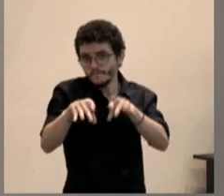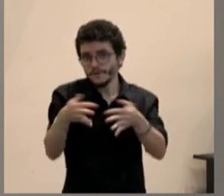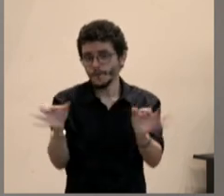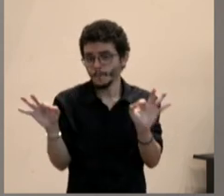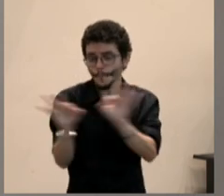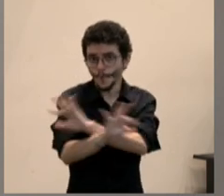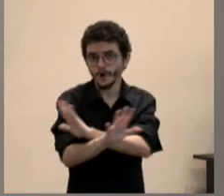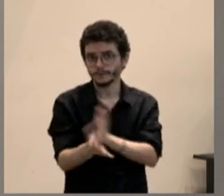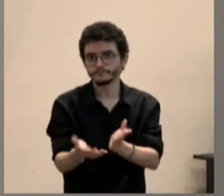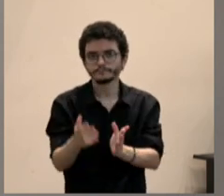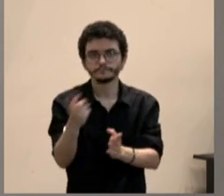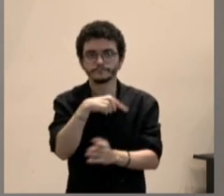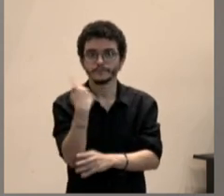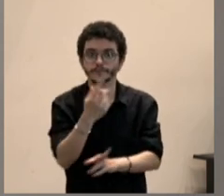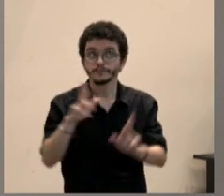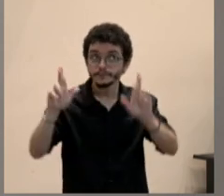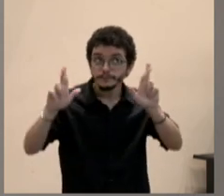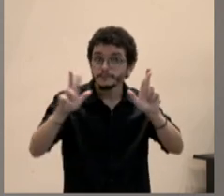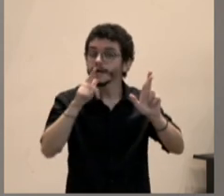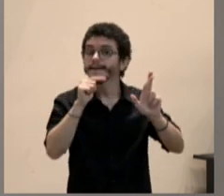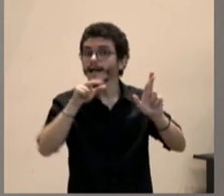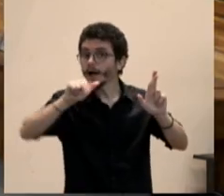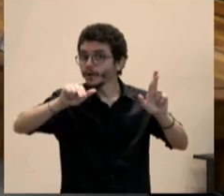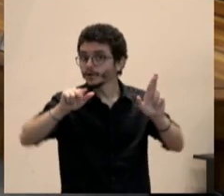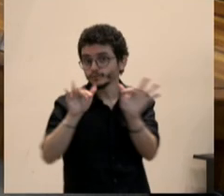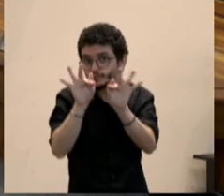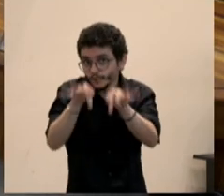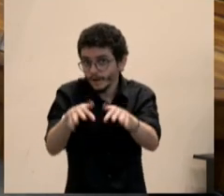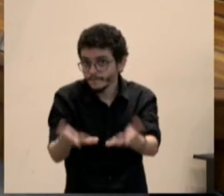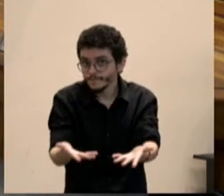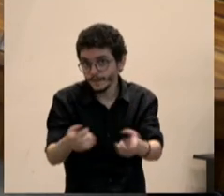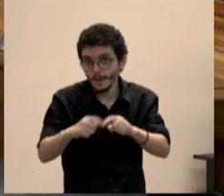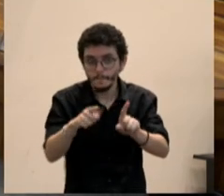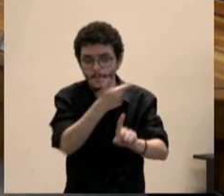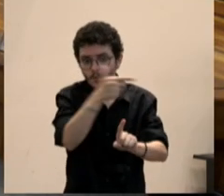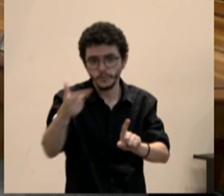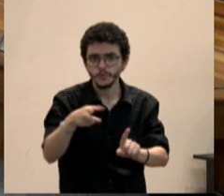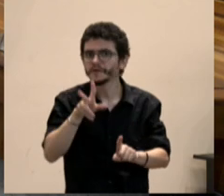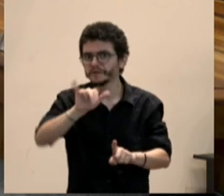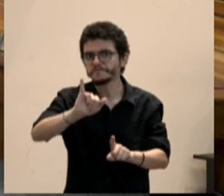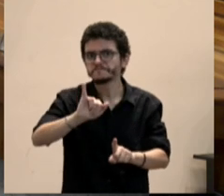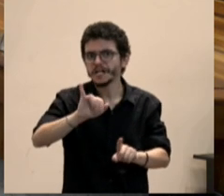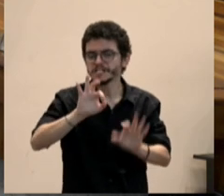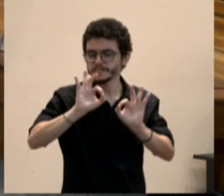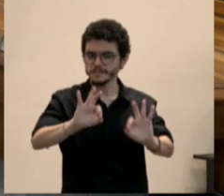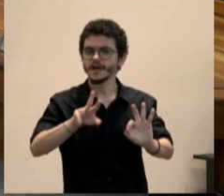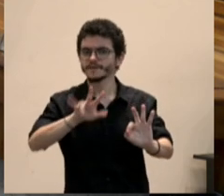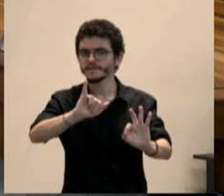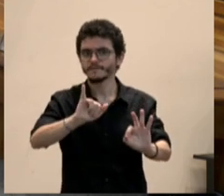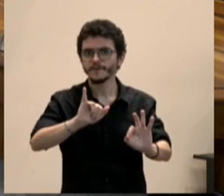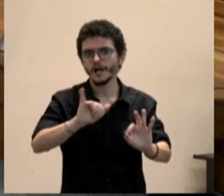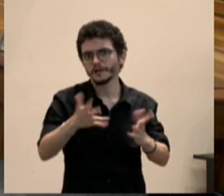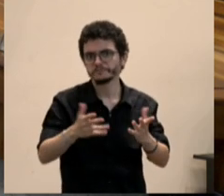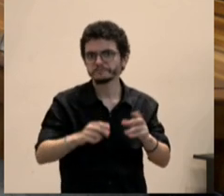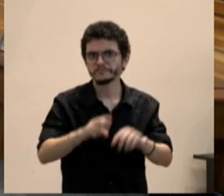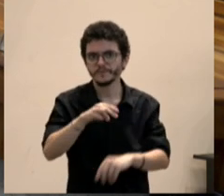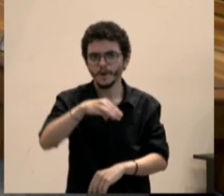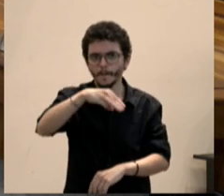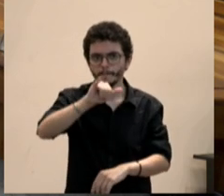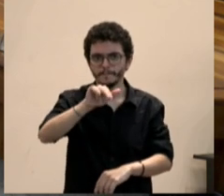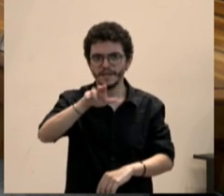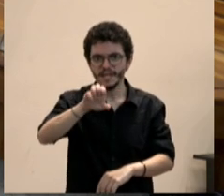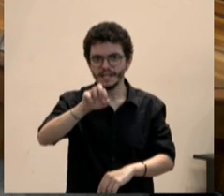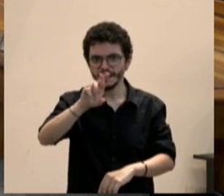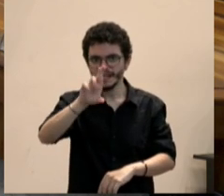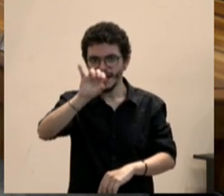que a água não acabe, né? Porque senão vai ser um desastre para todo mundo. Mas os minerais, petróleo e gás e tal, podem